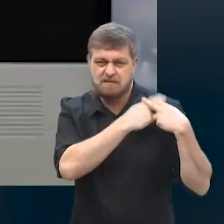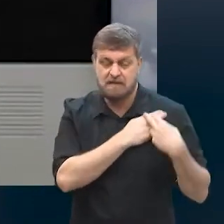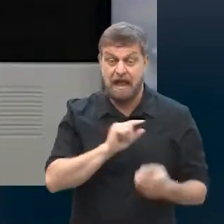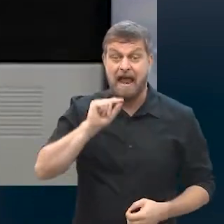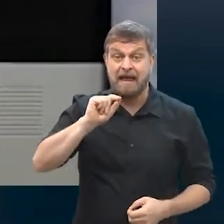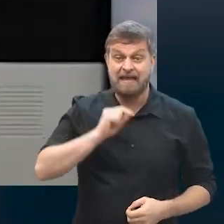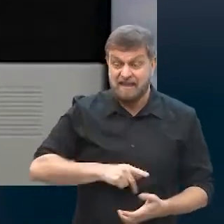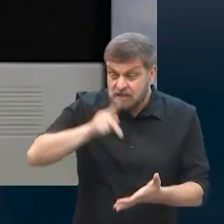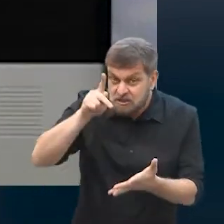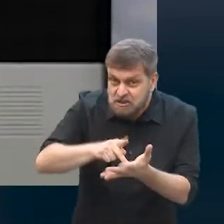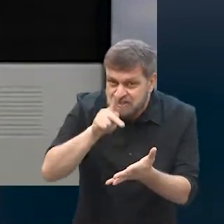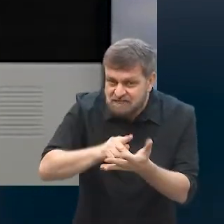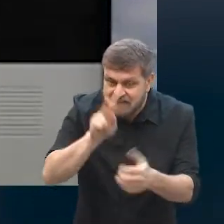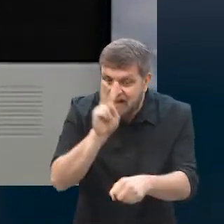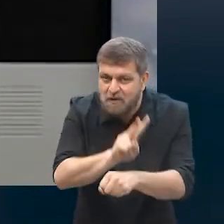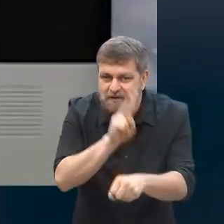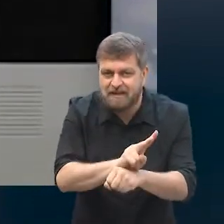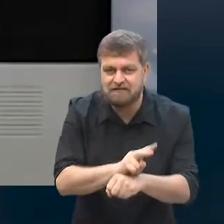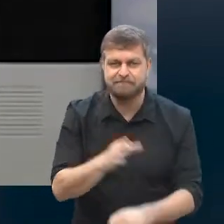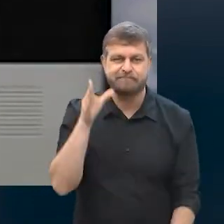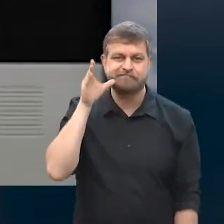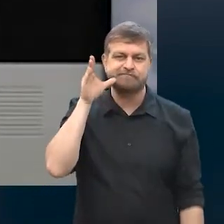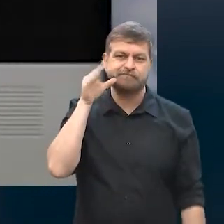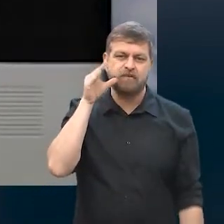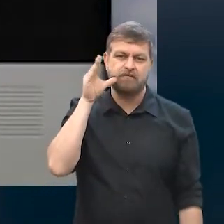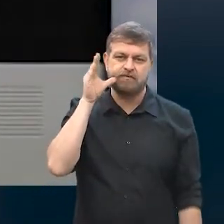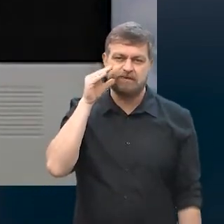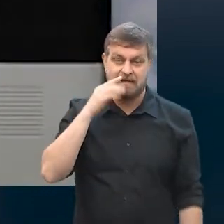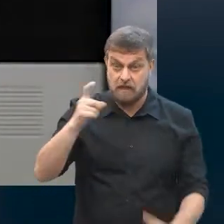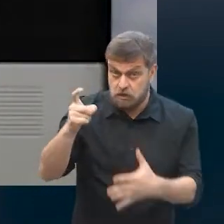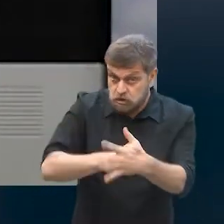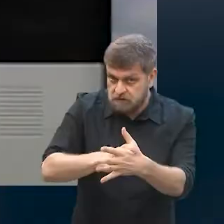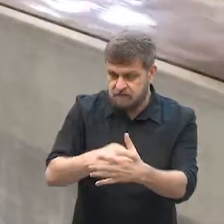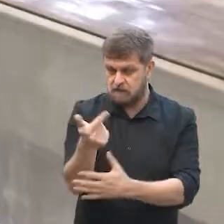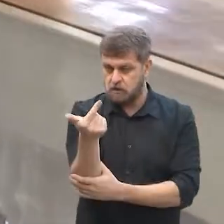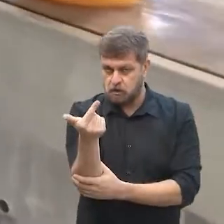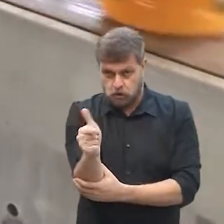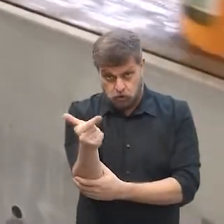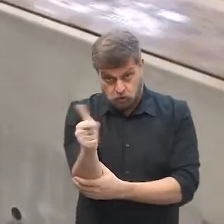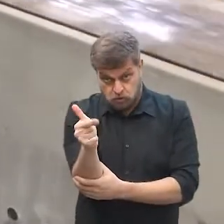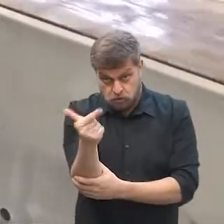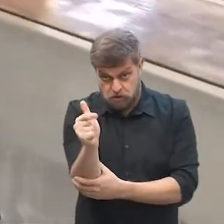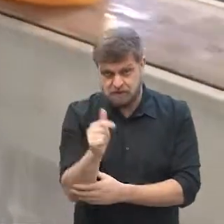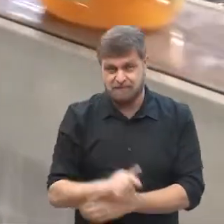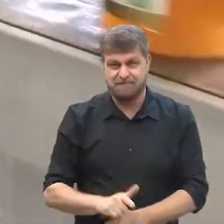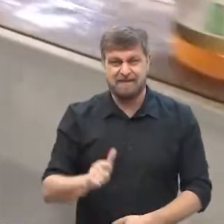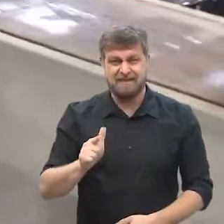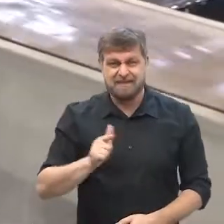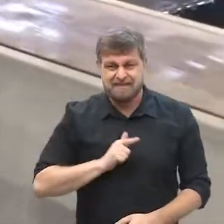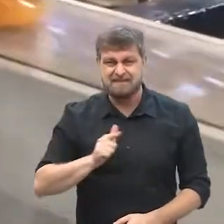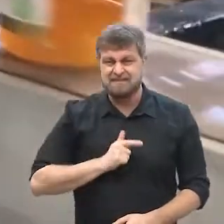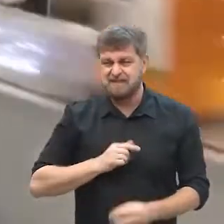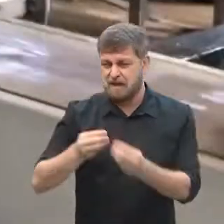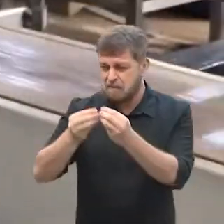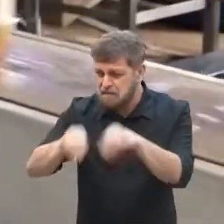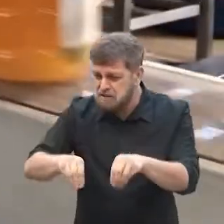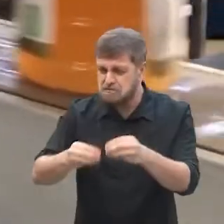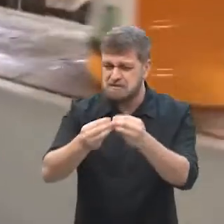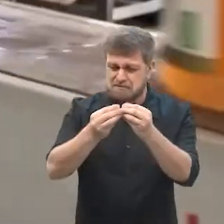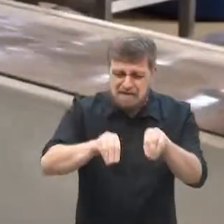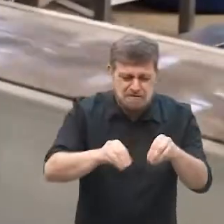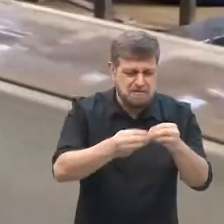quem cuidava eram os funcionários. Ela não tinha dívida, não tinha imposto, mas ela gerava sucessivos